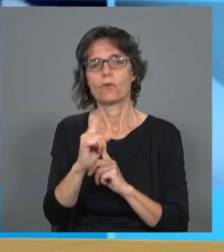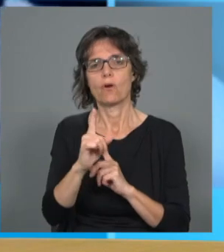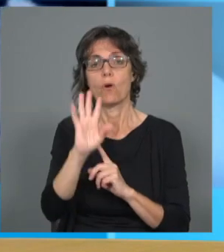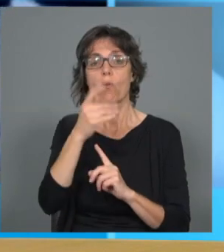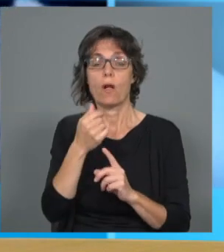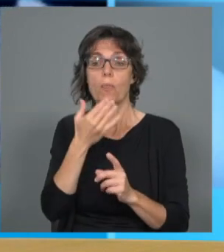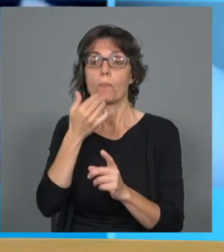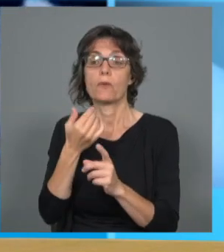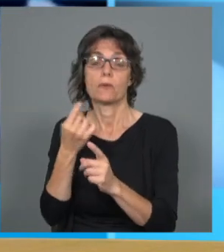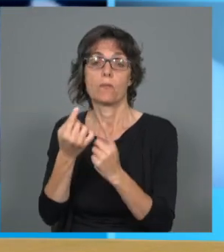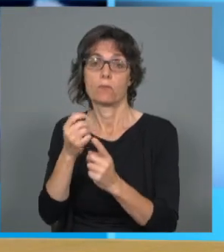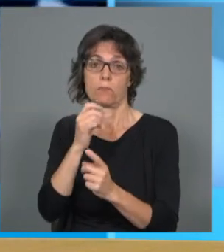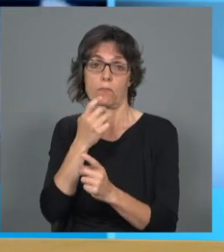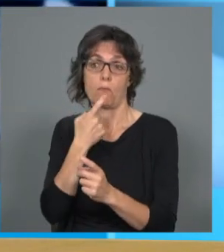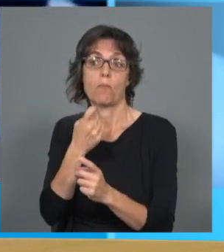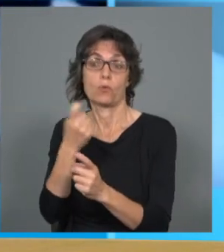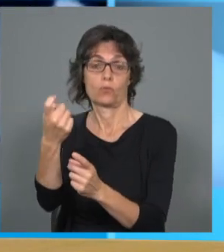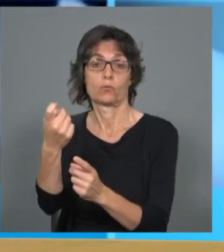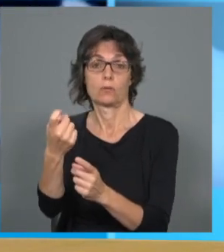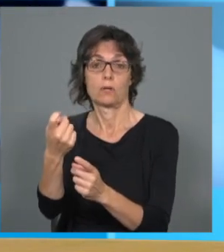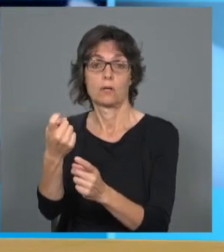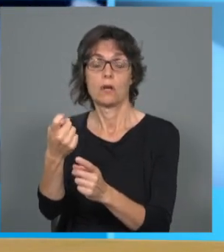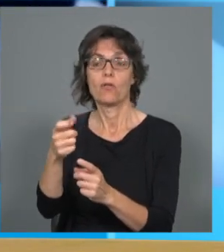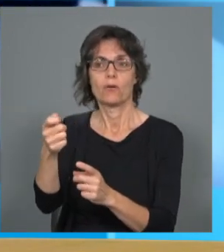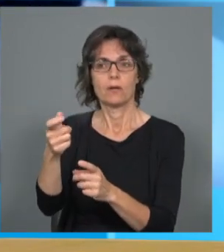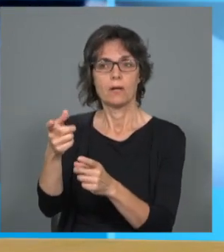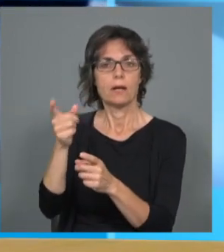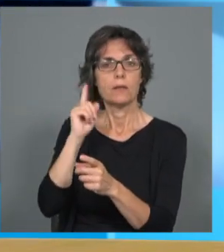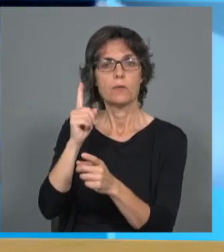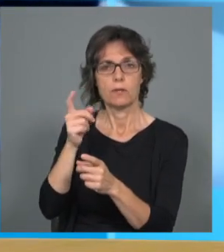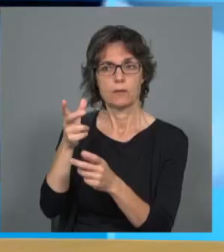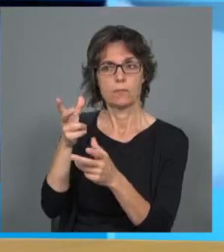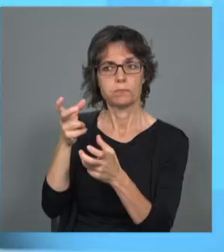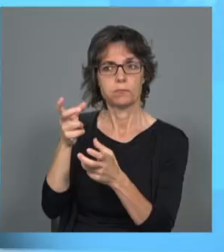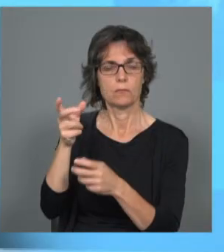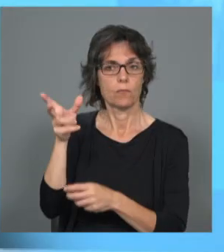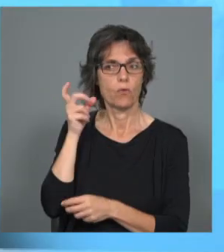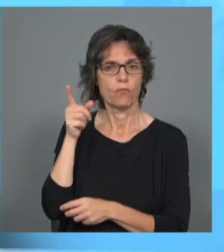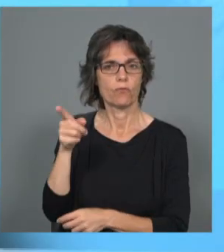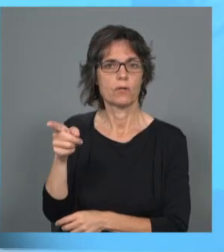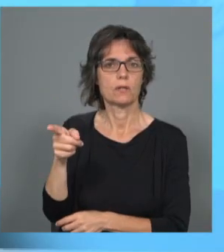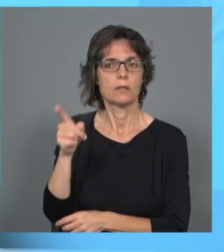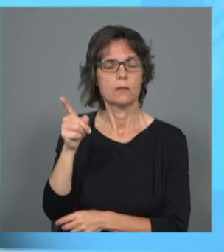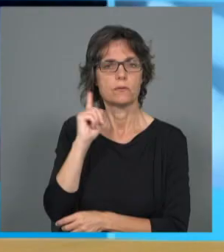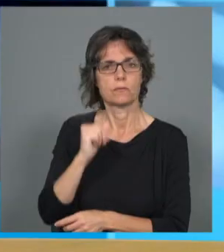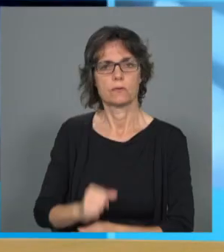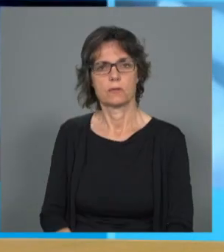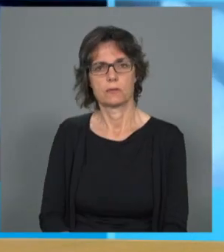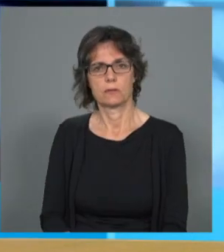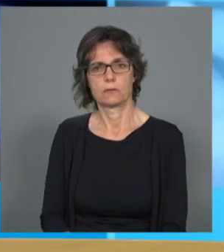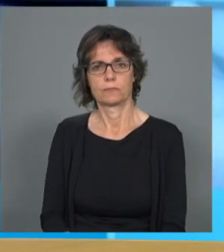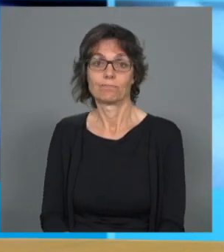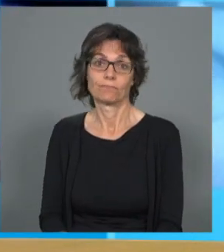alguém ou que damos ecrã a alguém, nós queremos é ouvir a pessoa, não é? E por isso é esse um trabalho muito